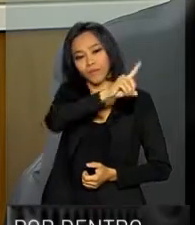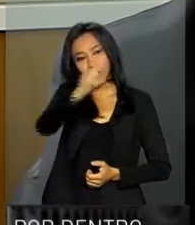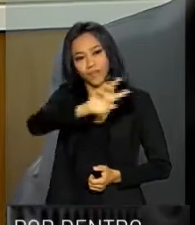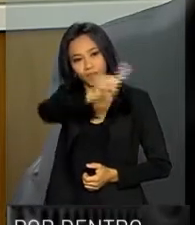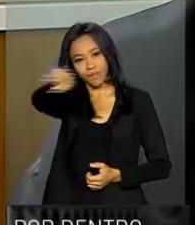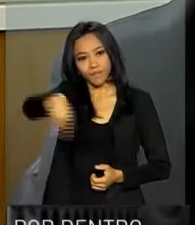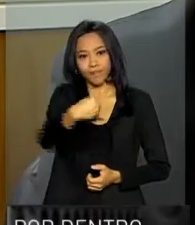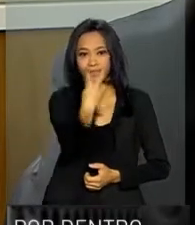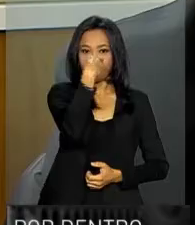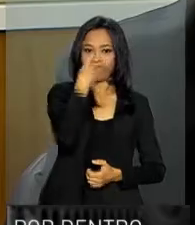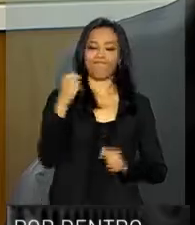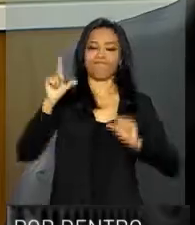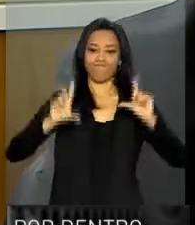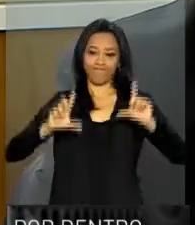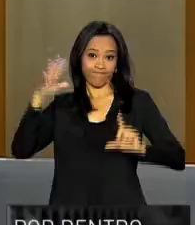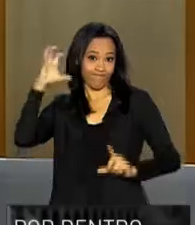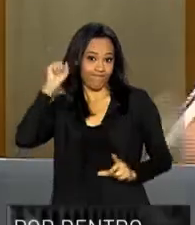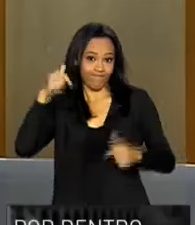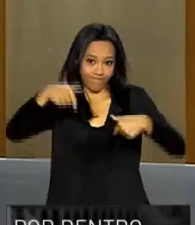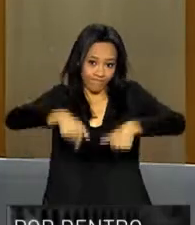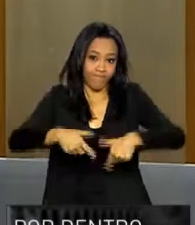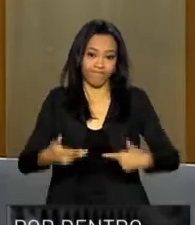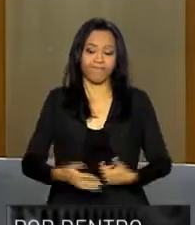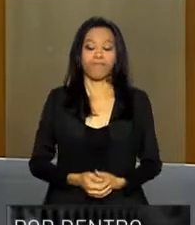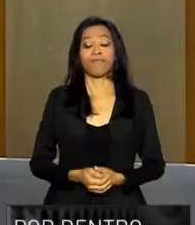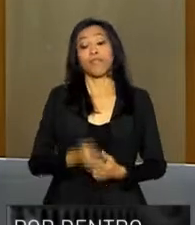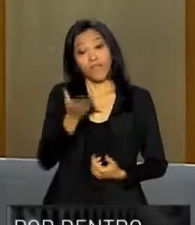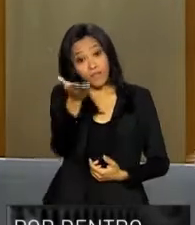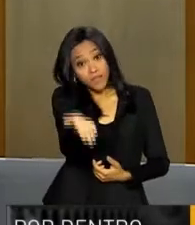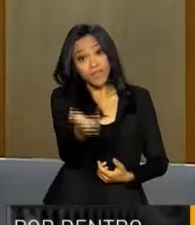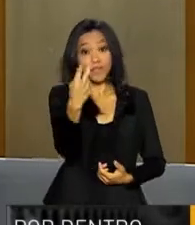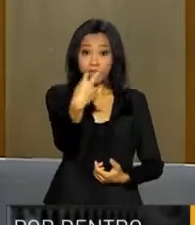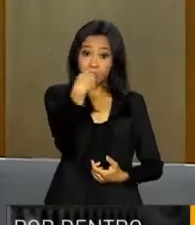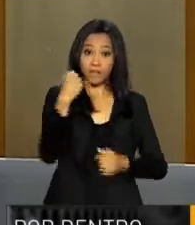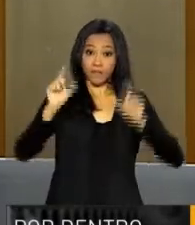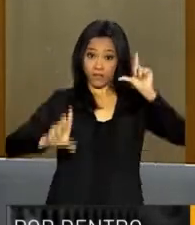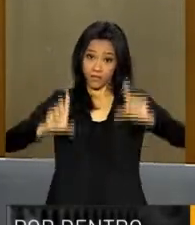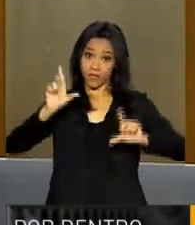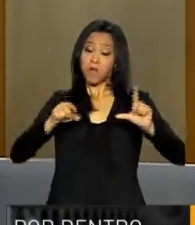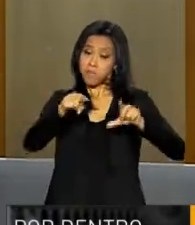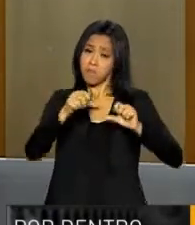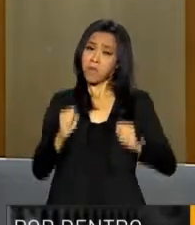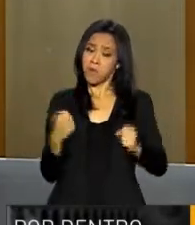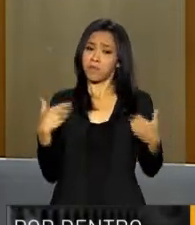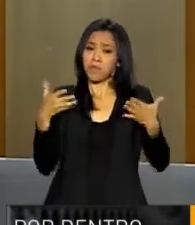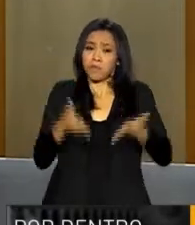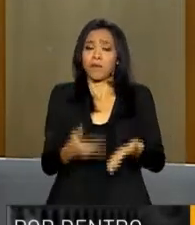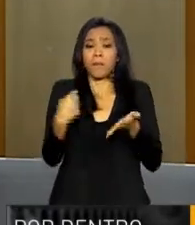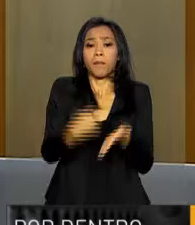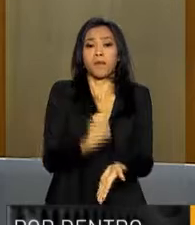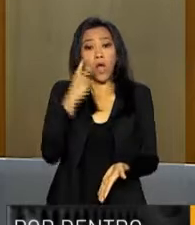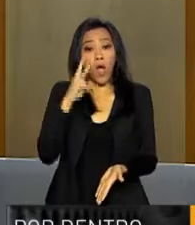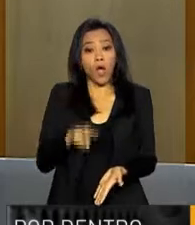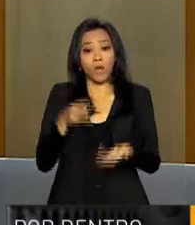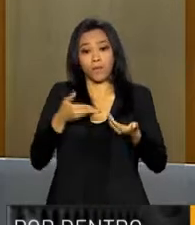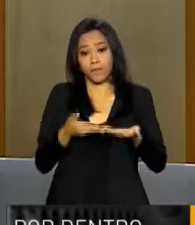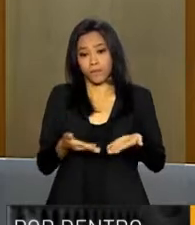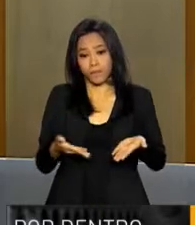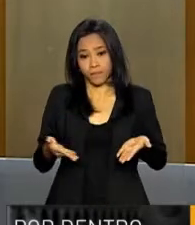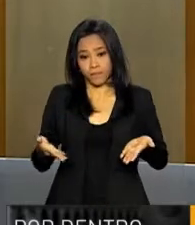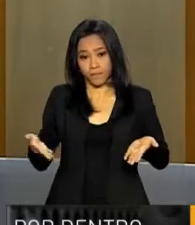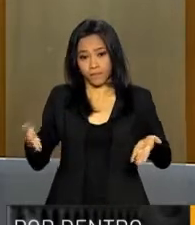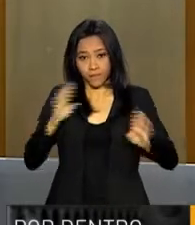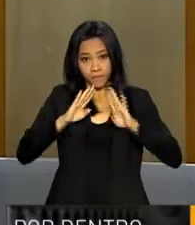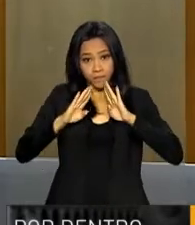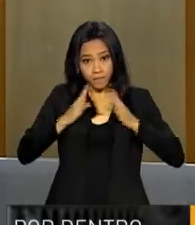brasil afora hoje não é isso aí bem você que nos acompanha também pode participar envie sua pergunta note e facebook.com barra